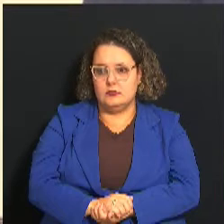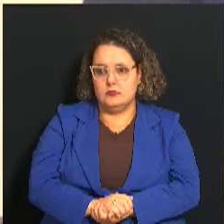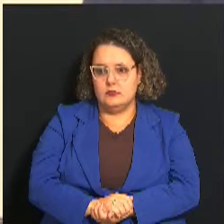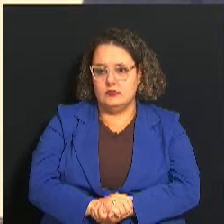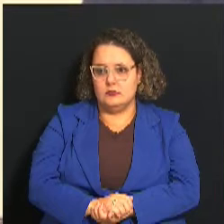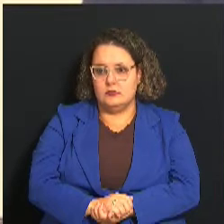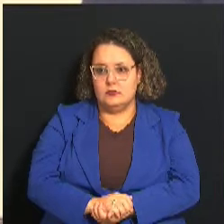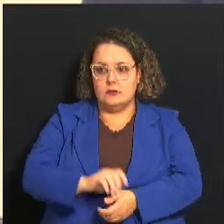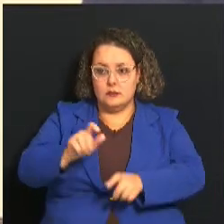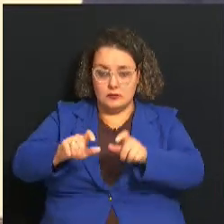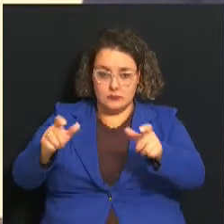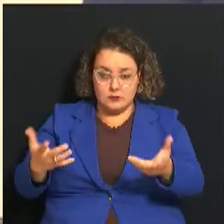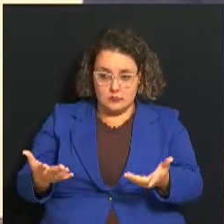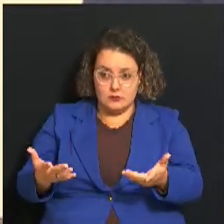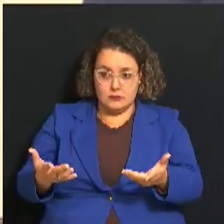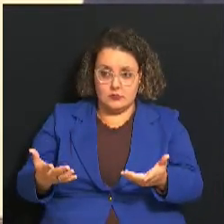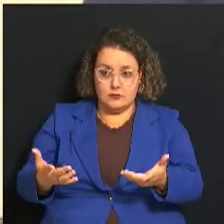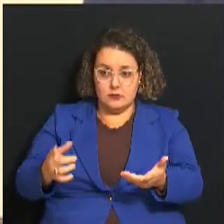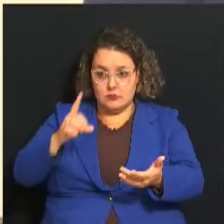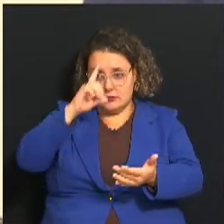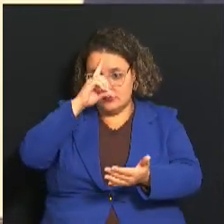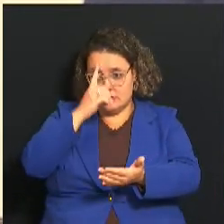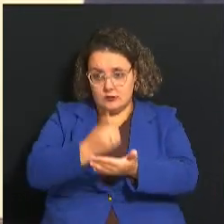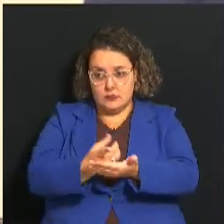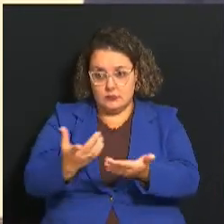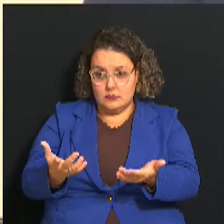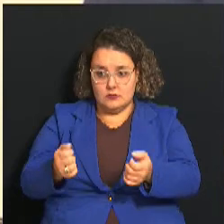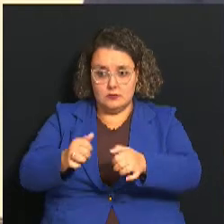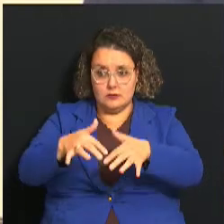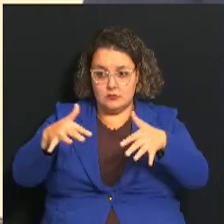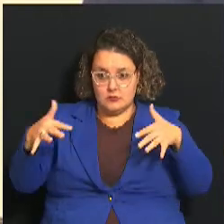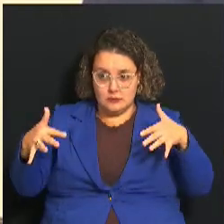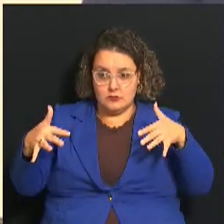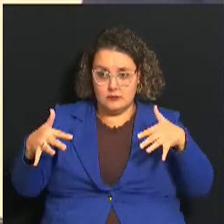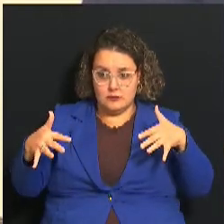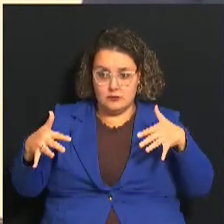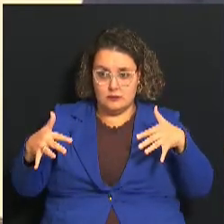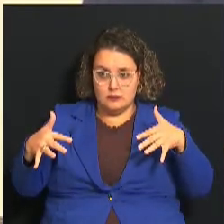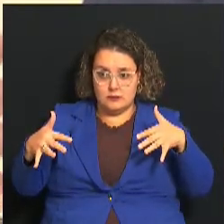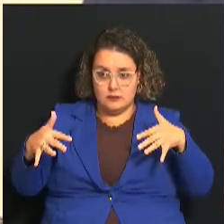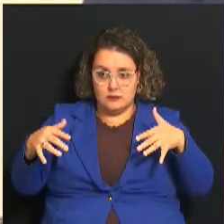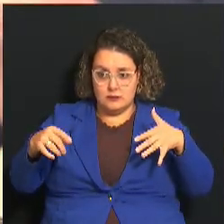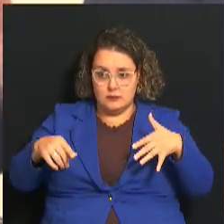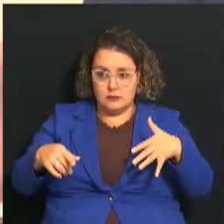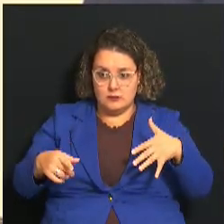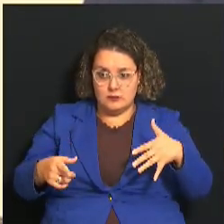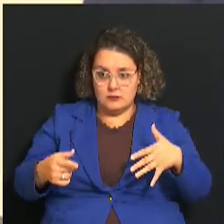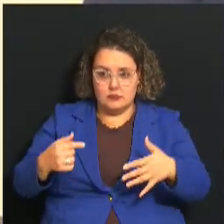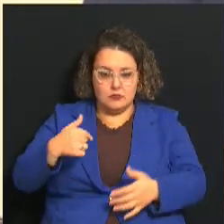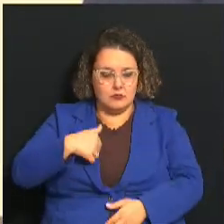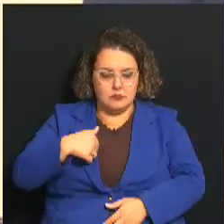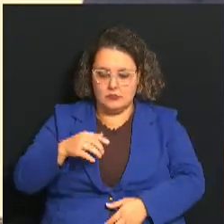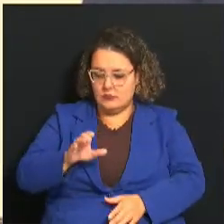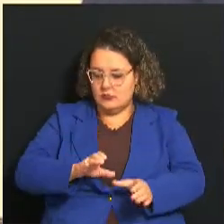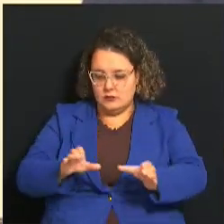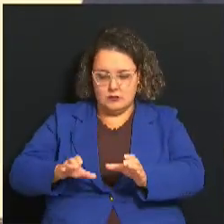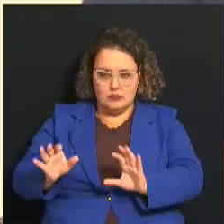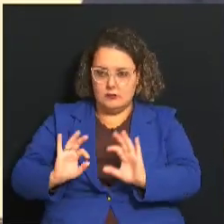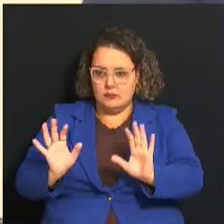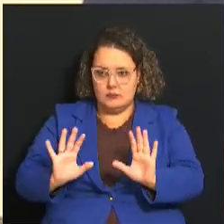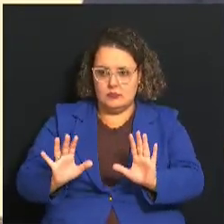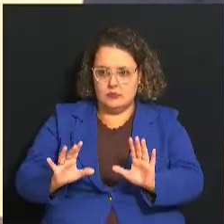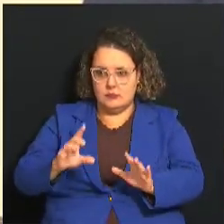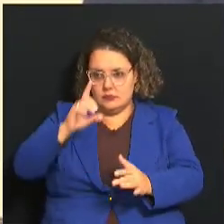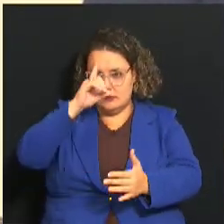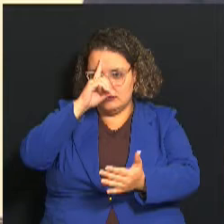gente, agora as decisões vão ser tomadas no plenário, do jeito que está aqui. Não vai ser nem eu, nem a coordenação. As decisões